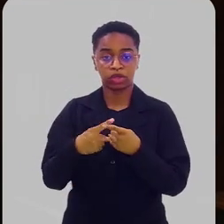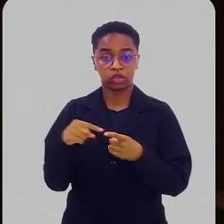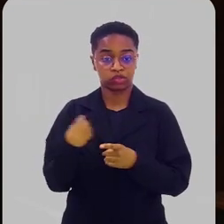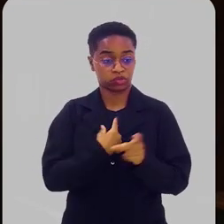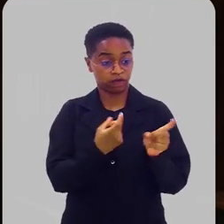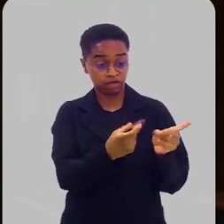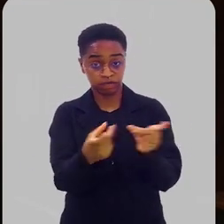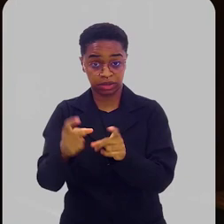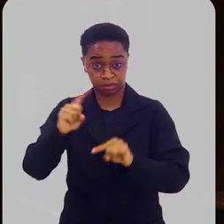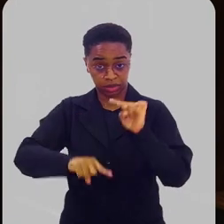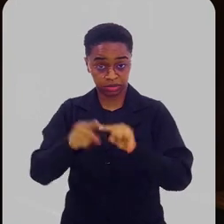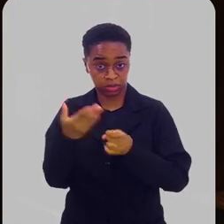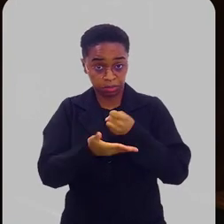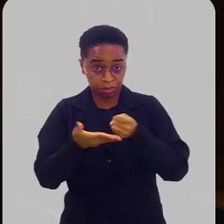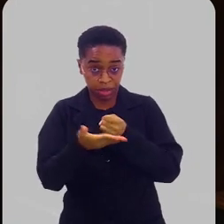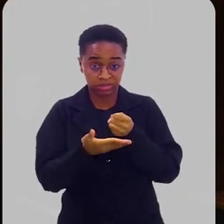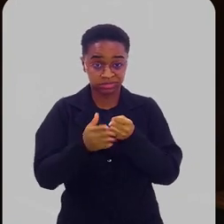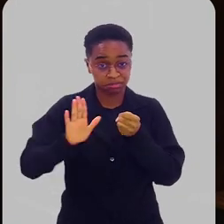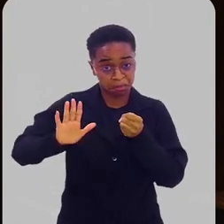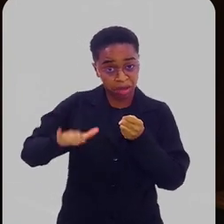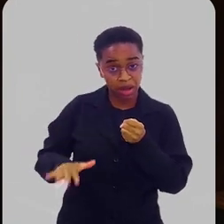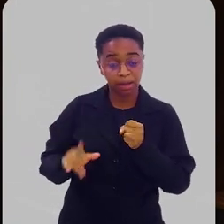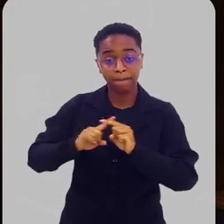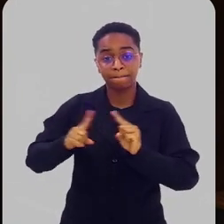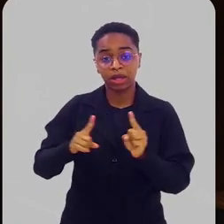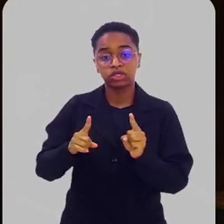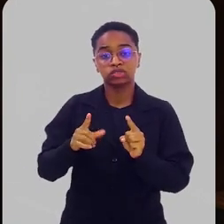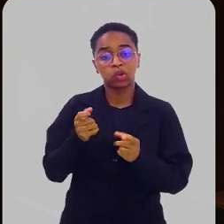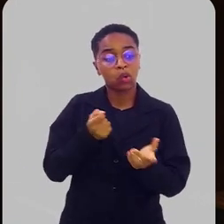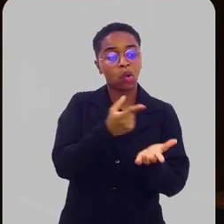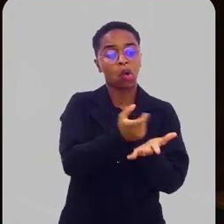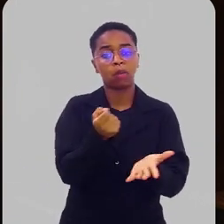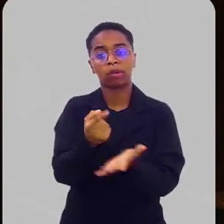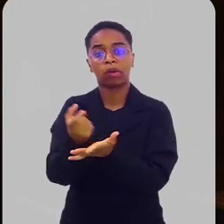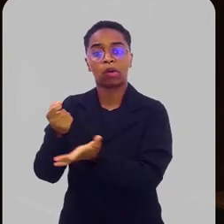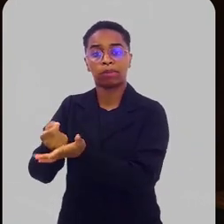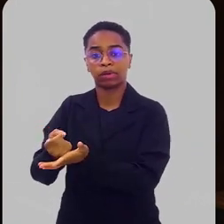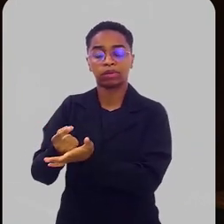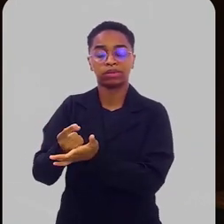gente exporta a matéria-prima pelo custo e importa o produto acabado,